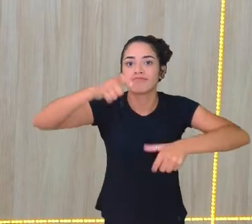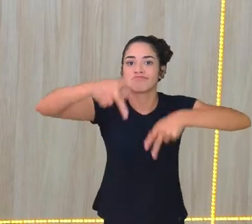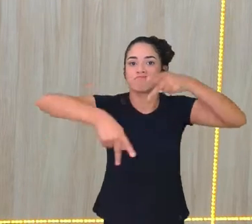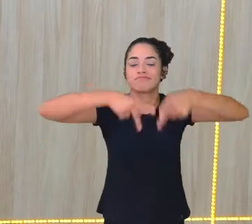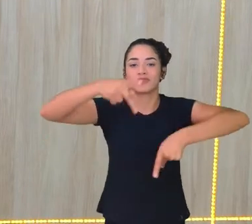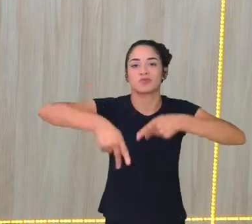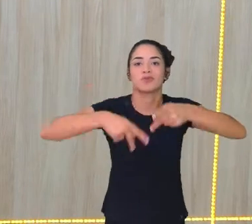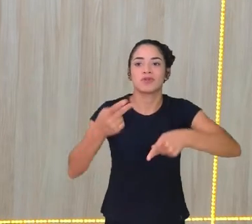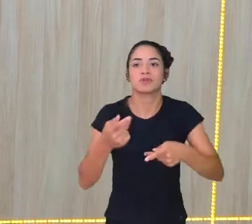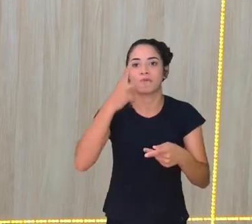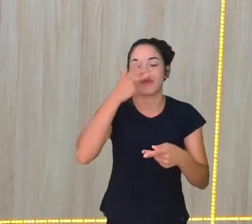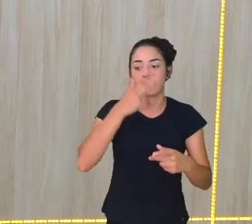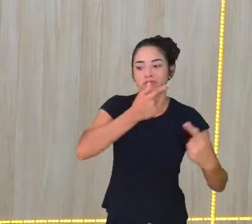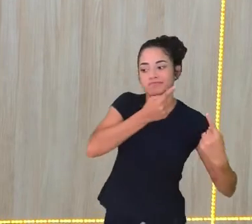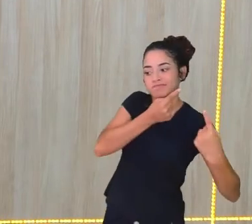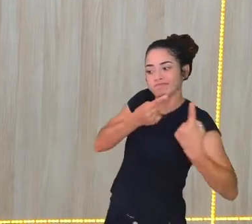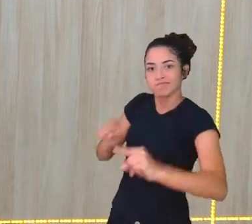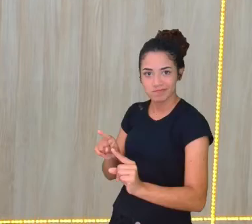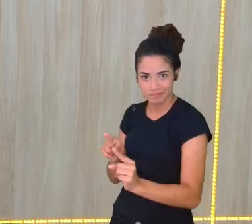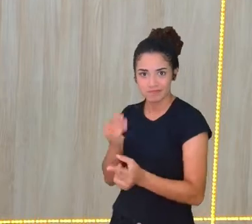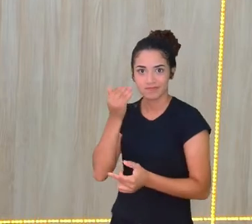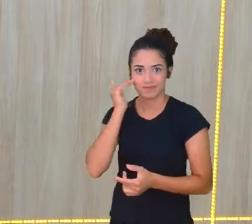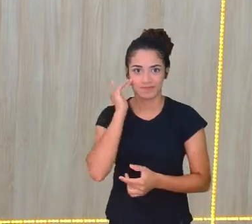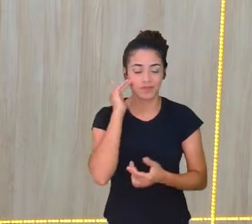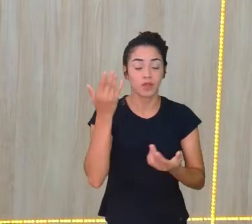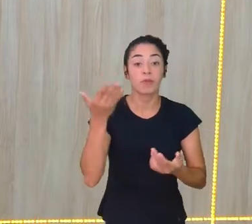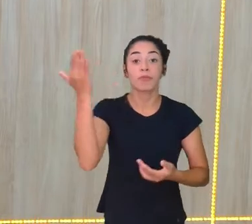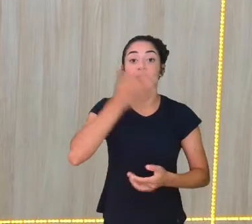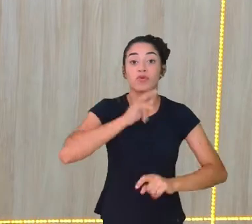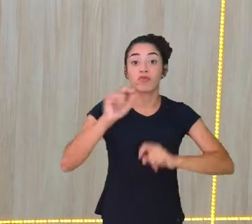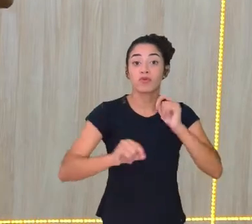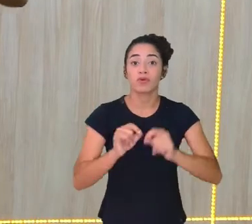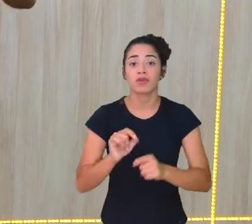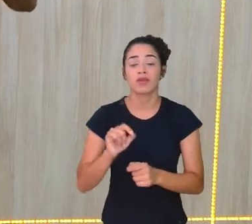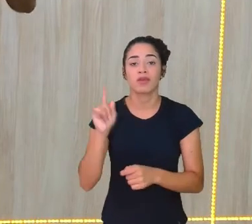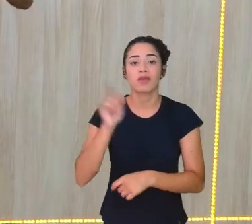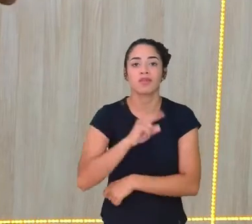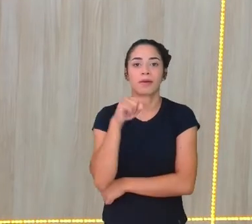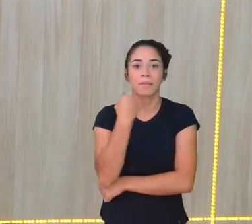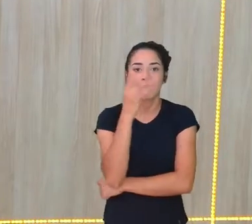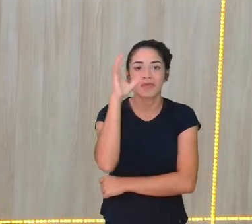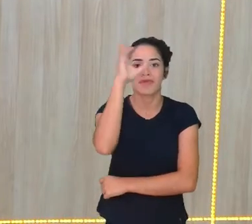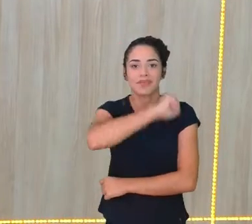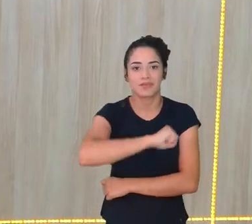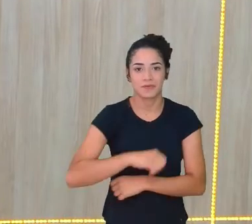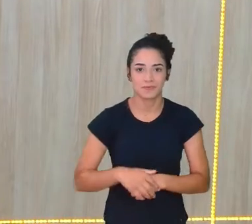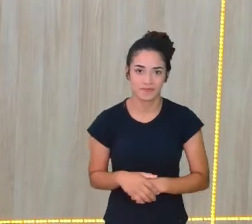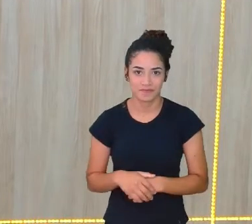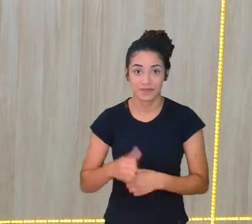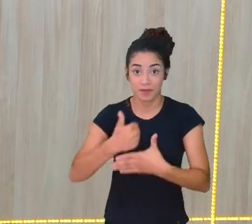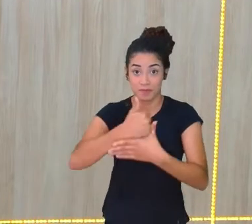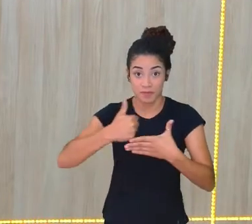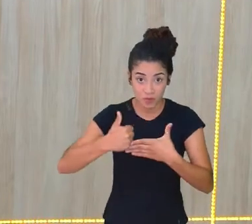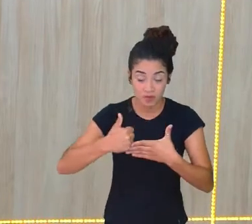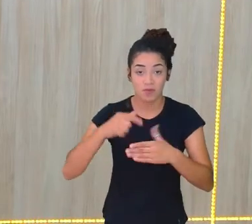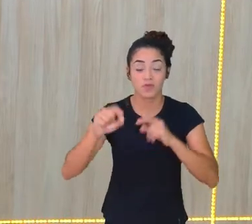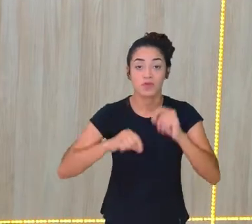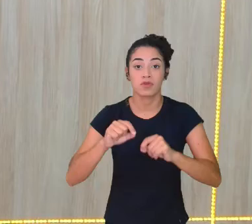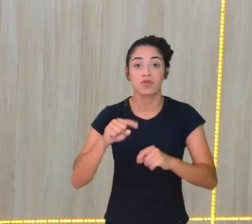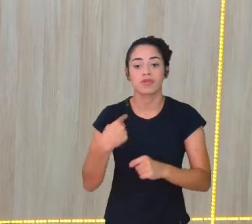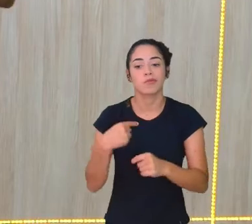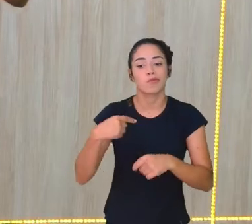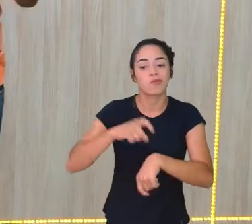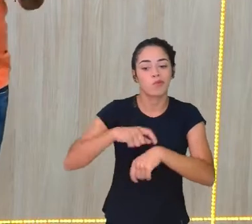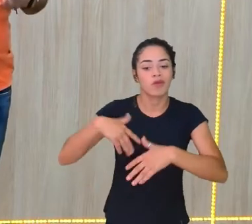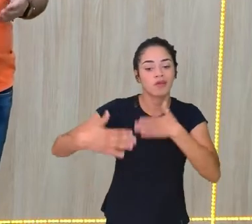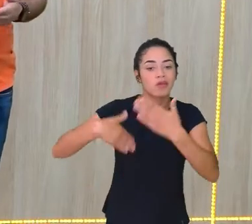aquele pequeno grupo, né? E que isso traz para a gente uma lição, né? Que na medida em que a